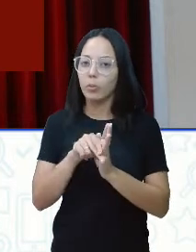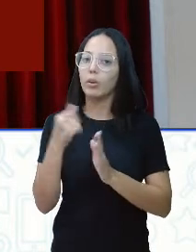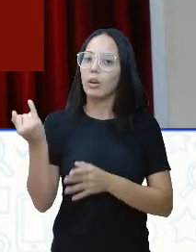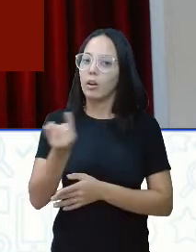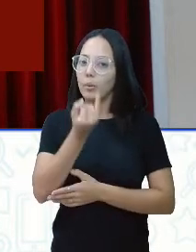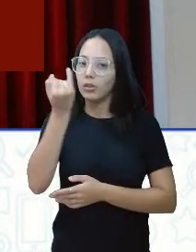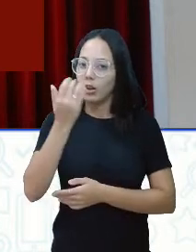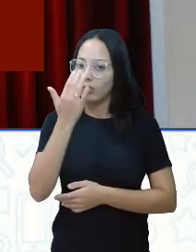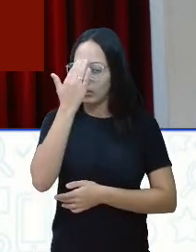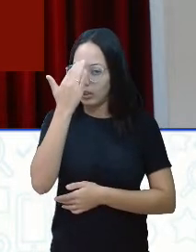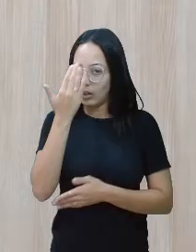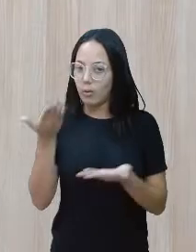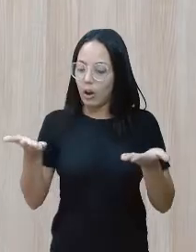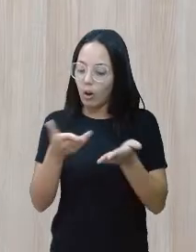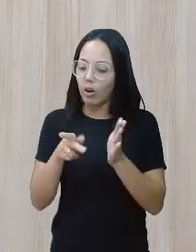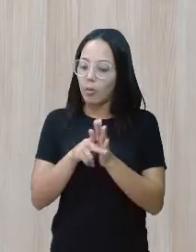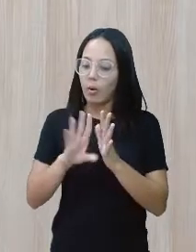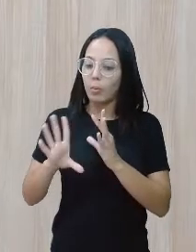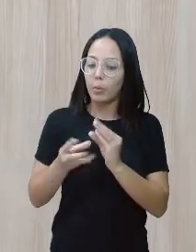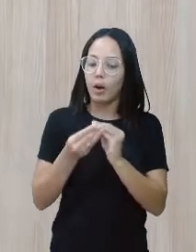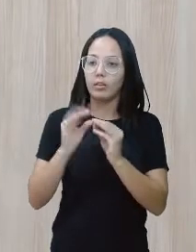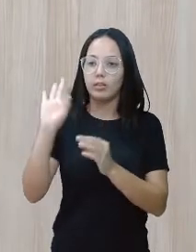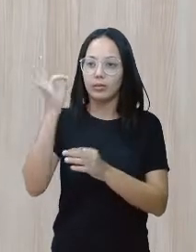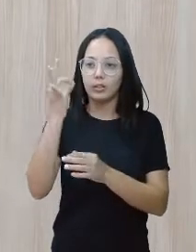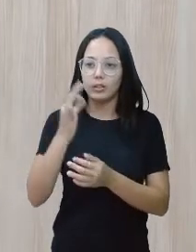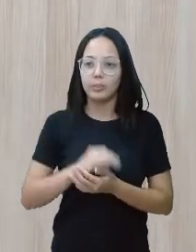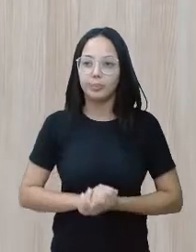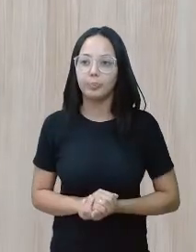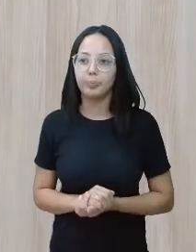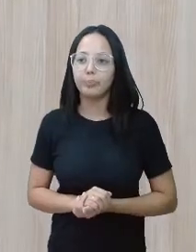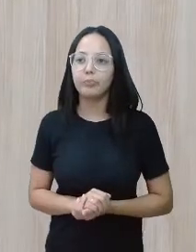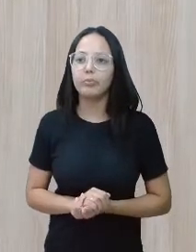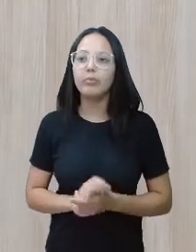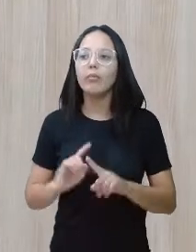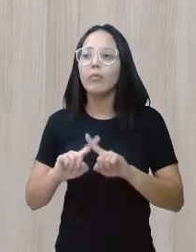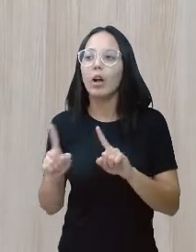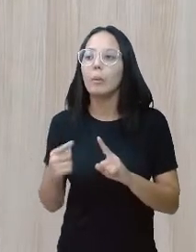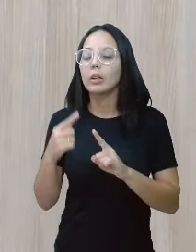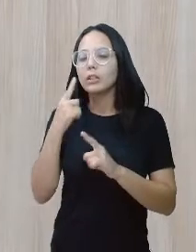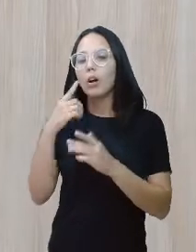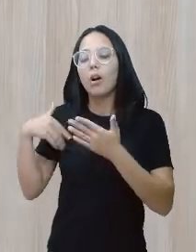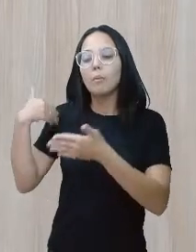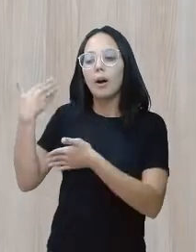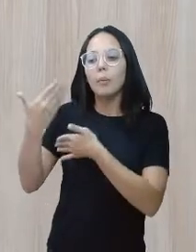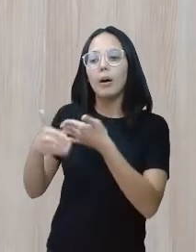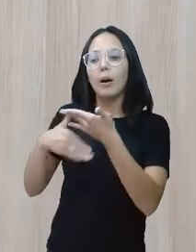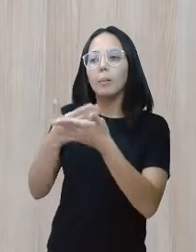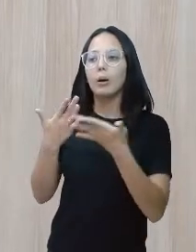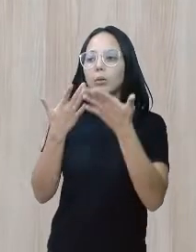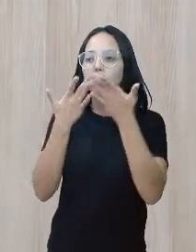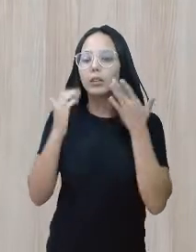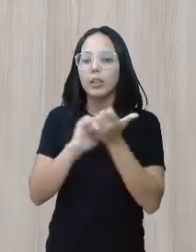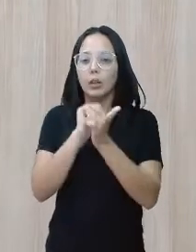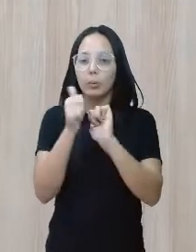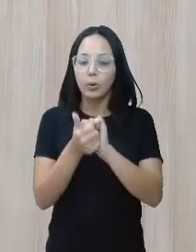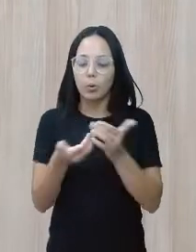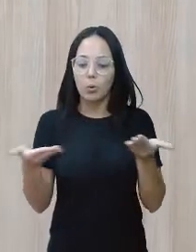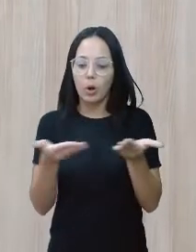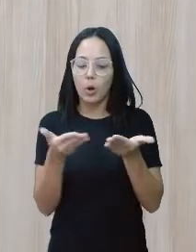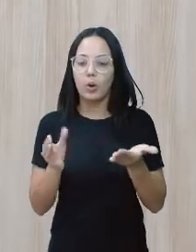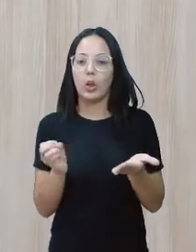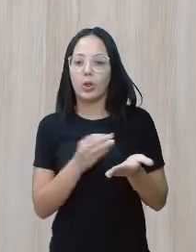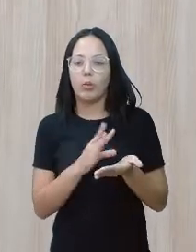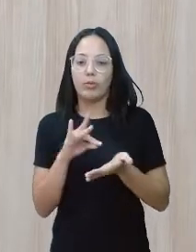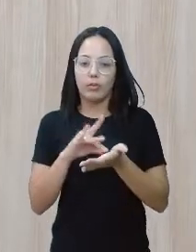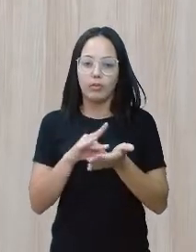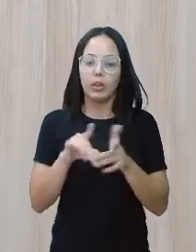importava essa arte lá da França. Com o tempo, o teatro se adaptou à nova realidade e passou